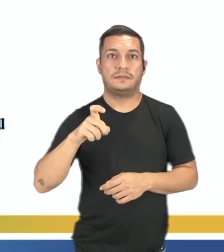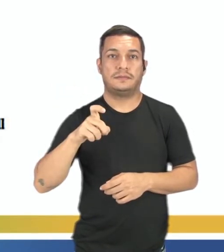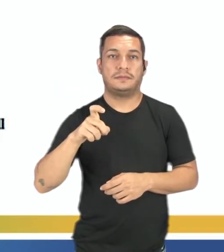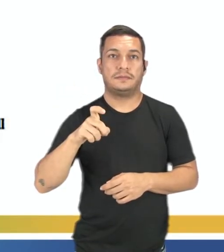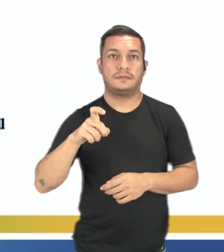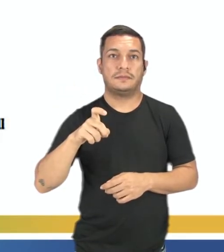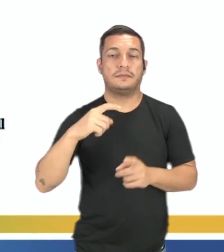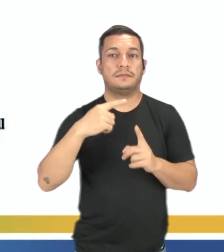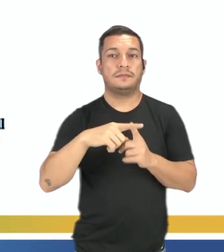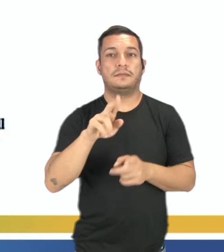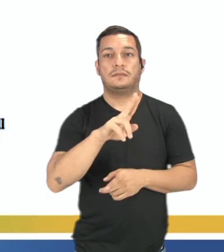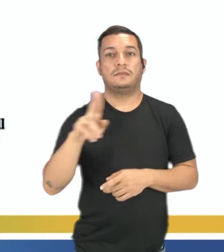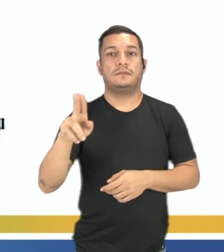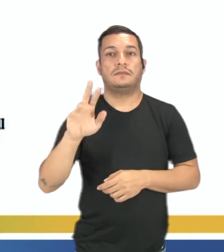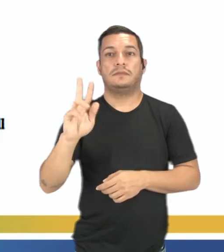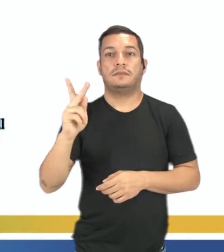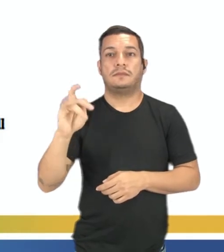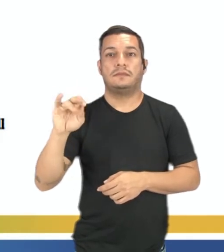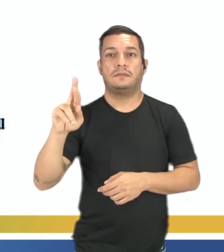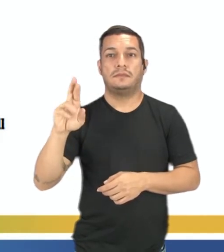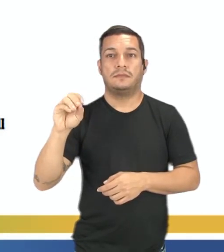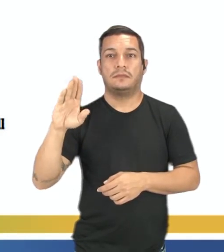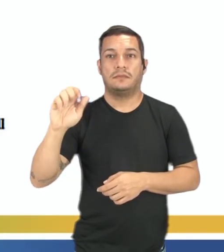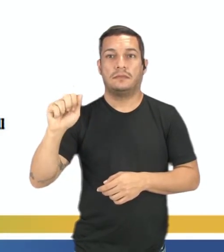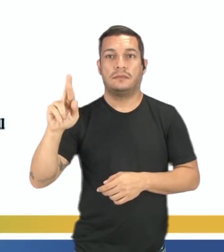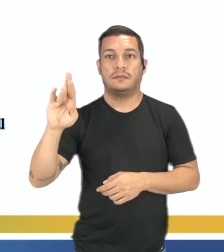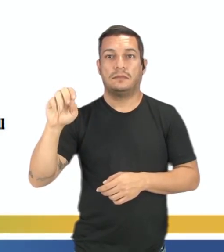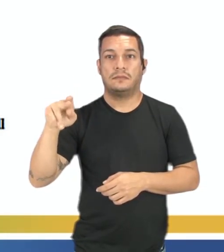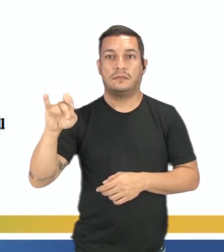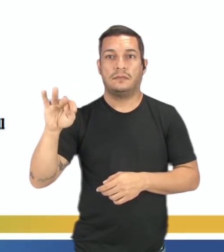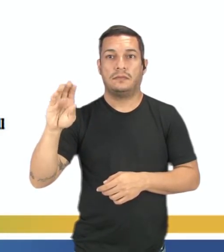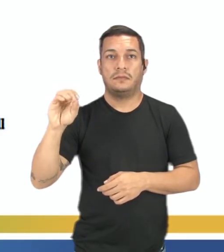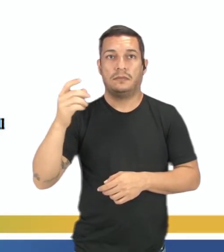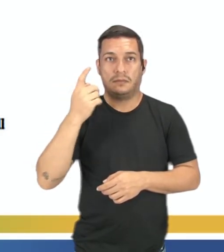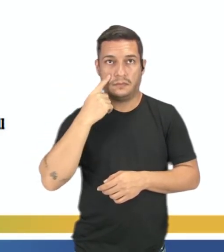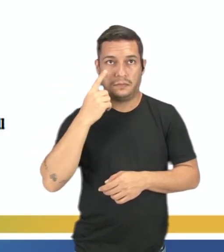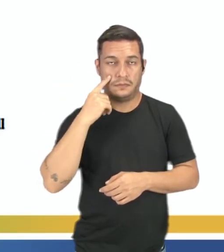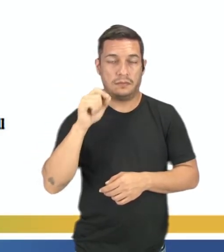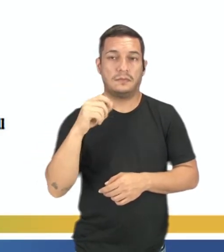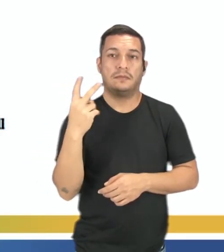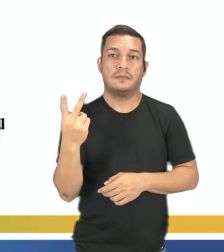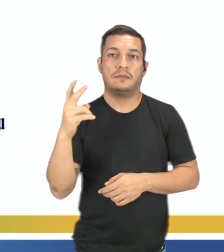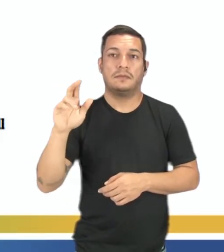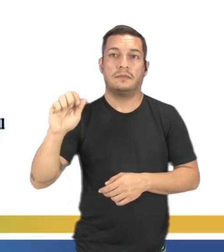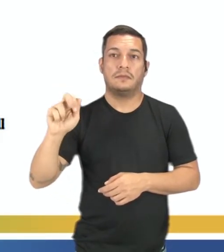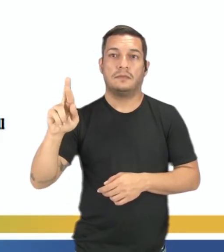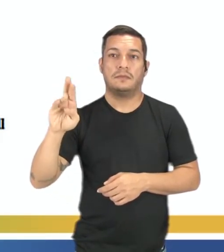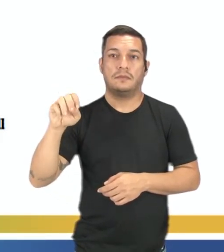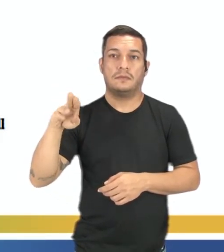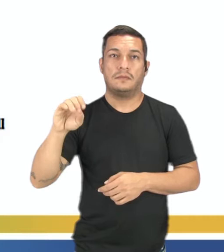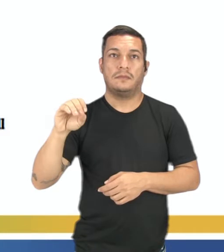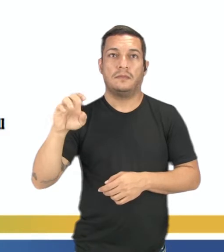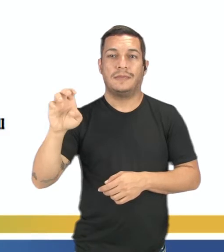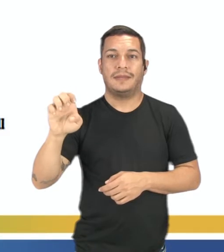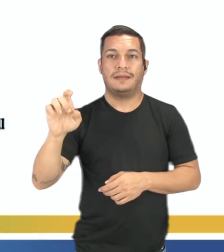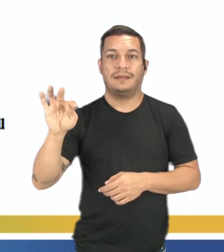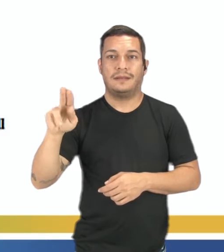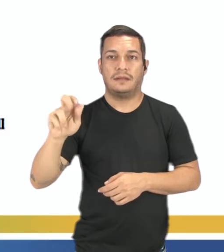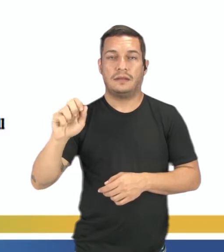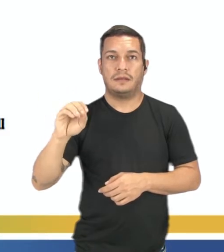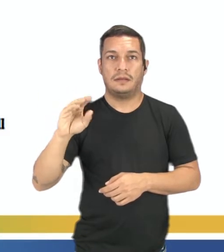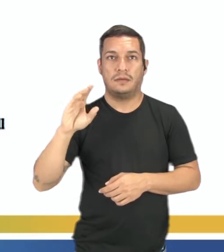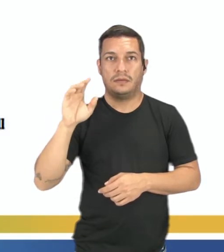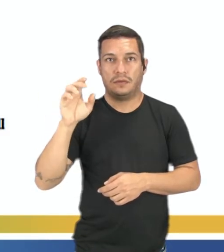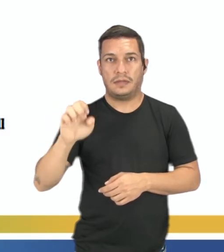talks mas o nome do hidrocarboneto maior nesse caso aqui também de dois carbonos é o etano